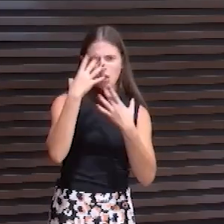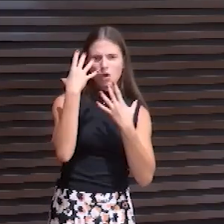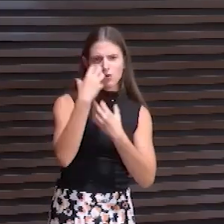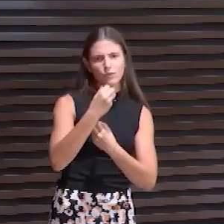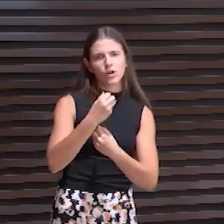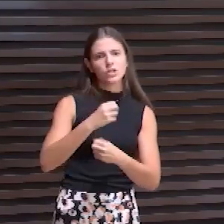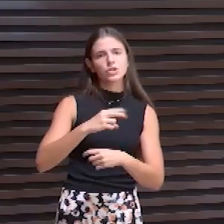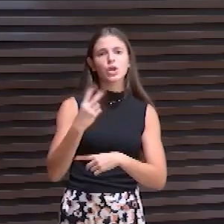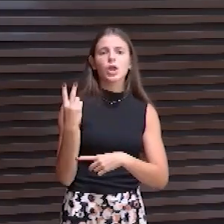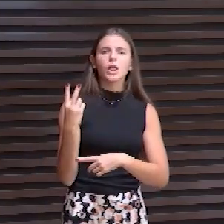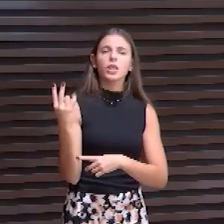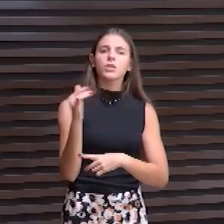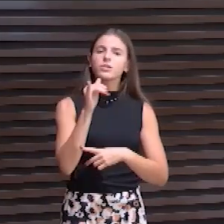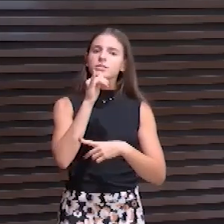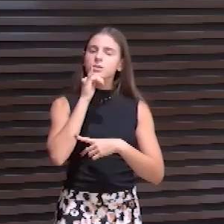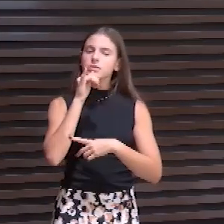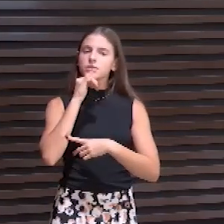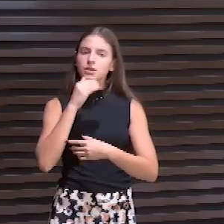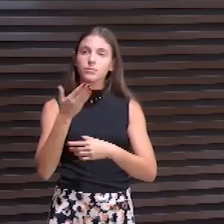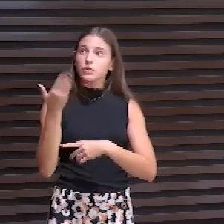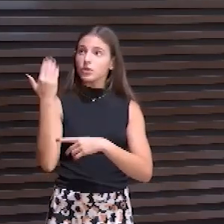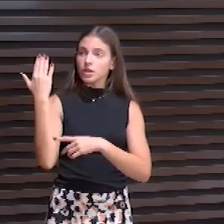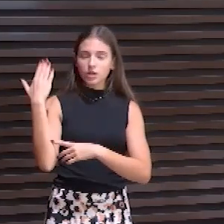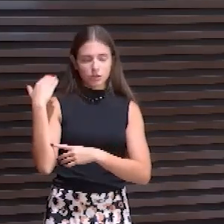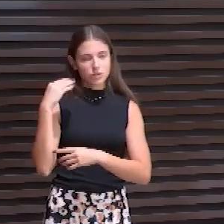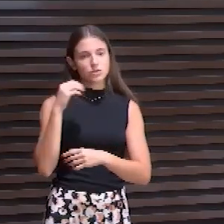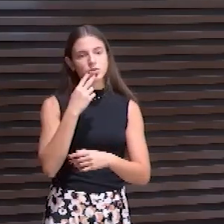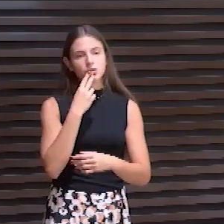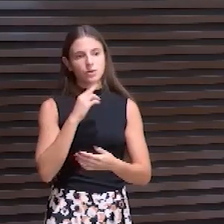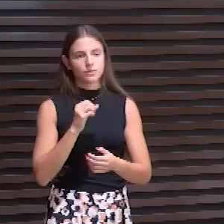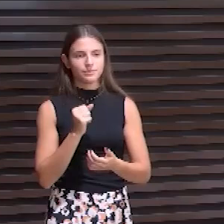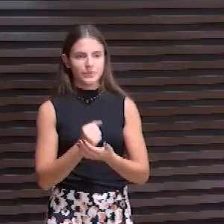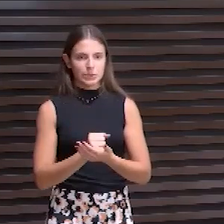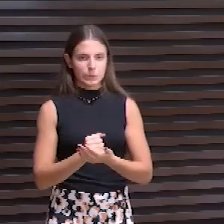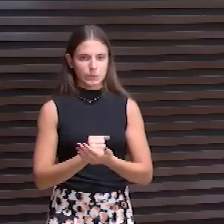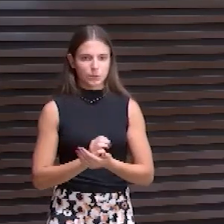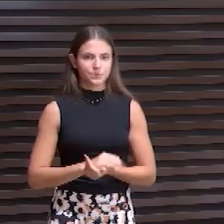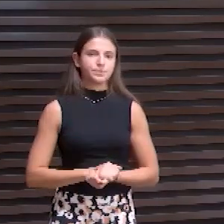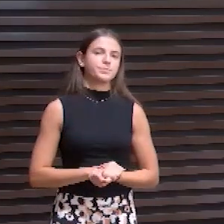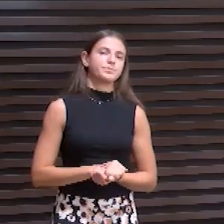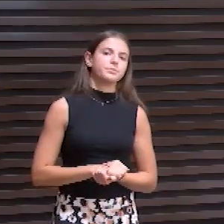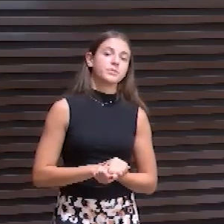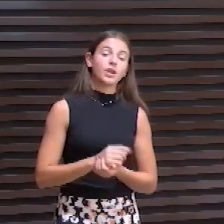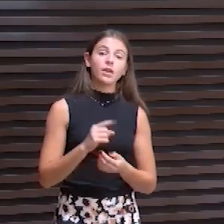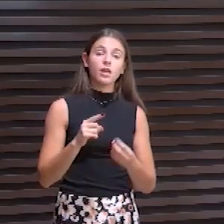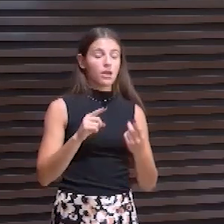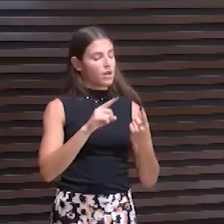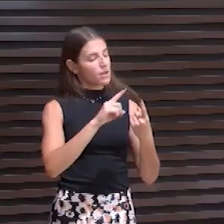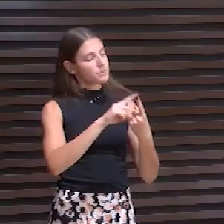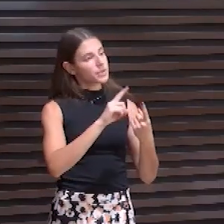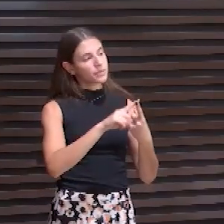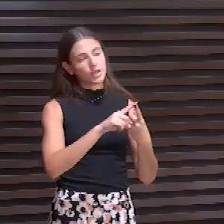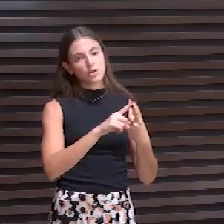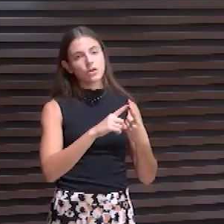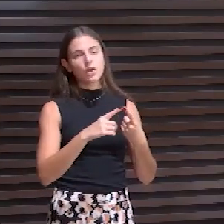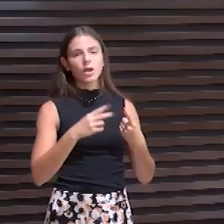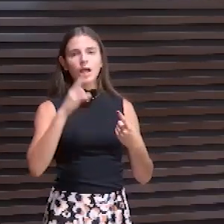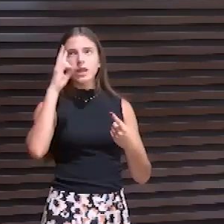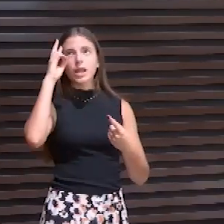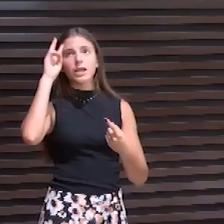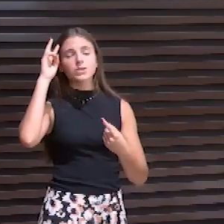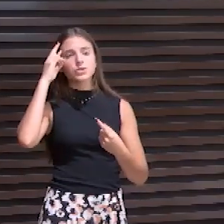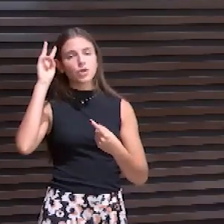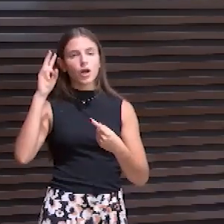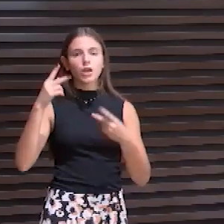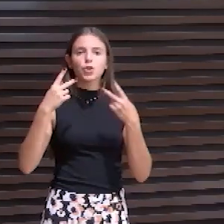encontram no Antigo Testamento. Primeiro, ele fala da história do profeta Elias com a viúva de Sarepta.